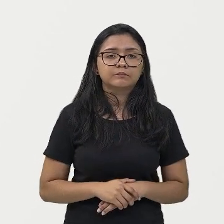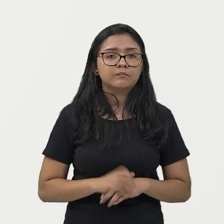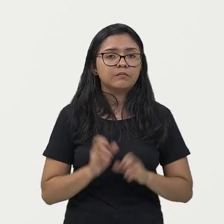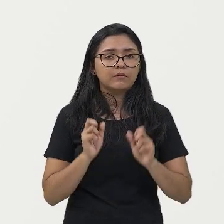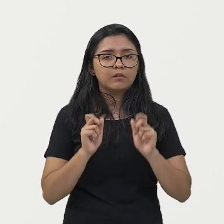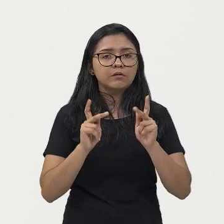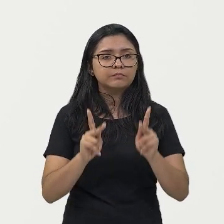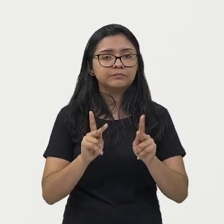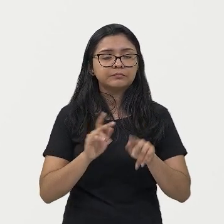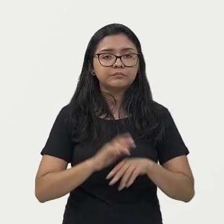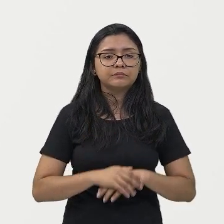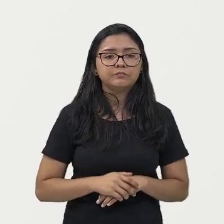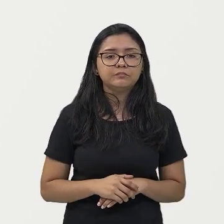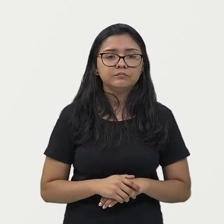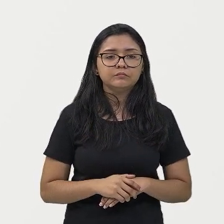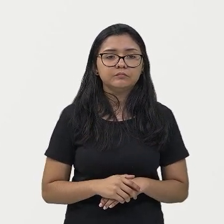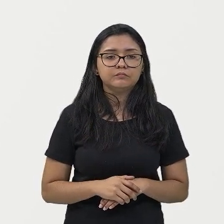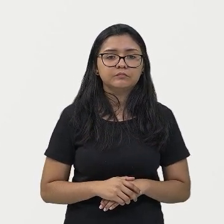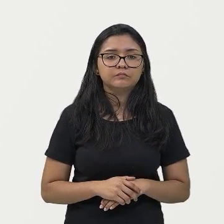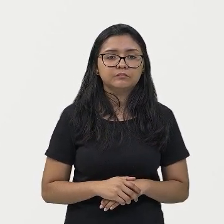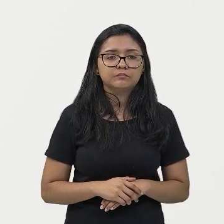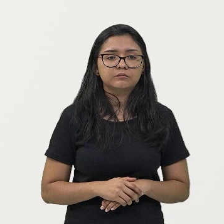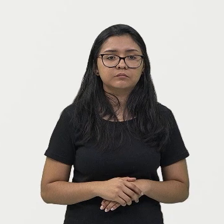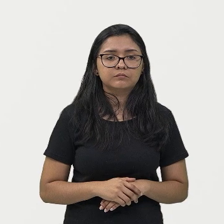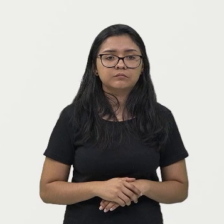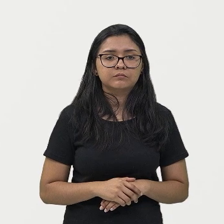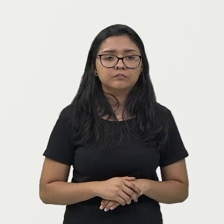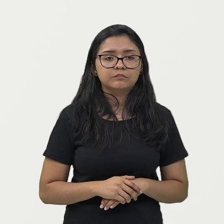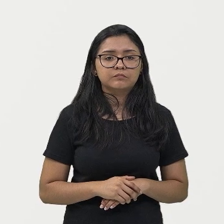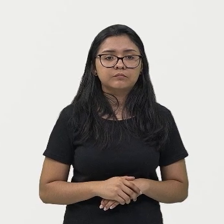Ok? E aqui nós temos a